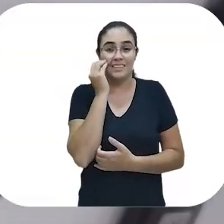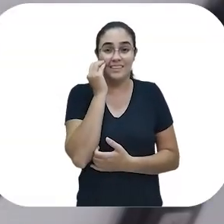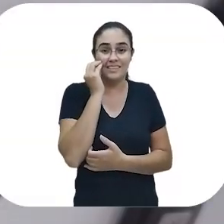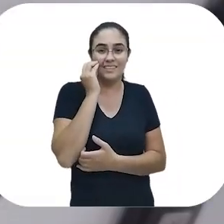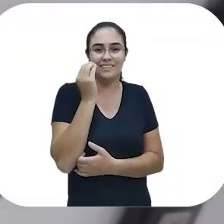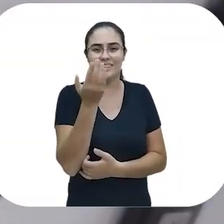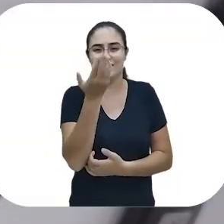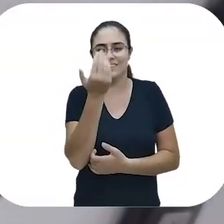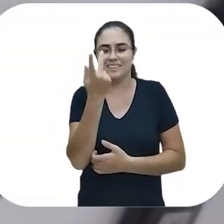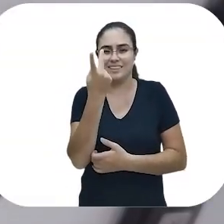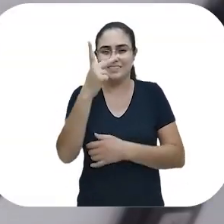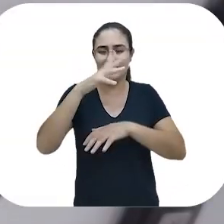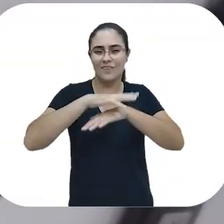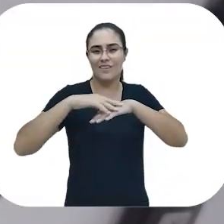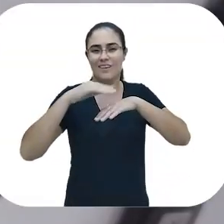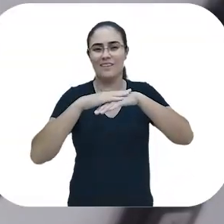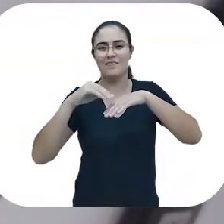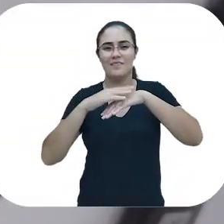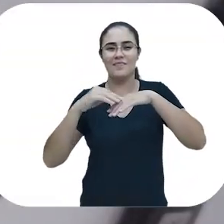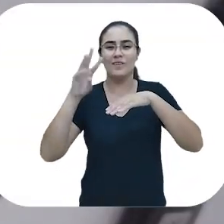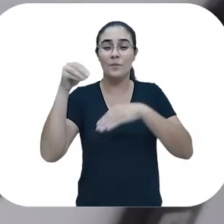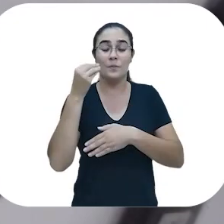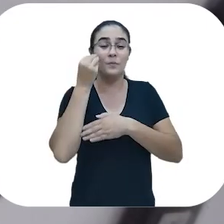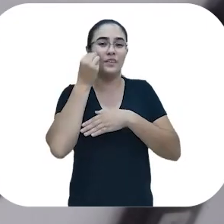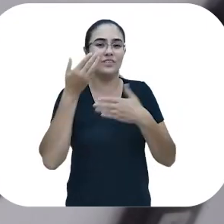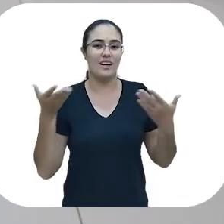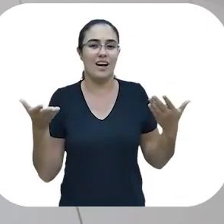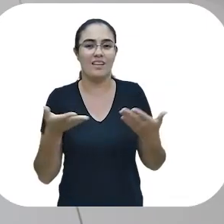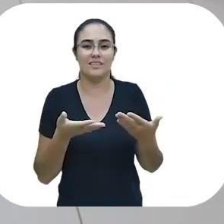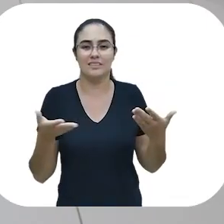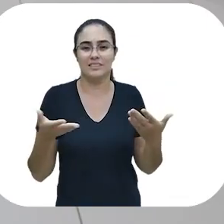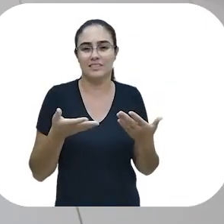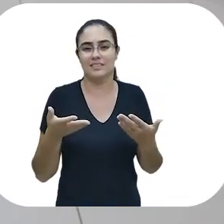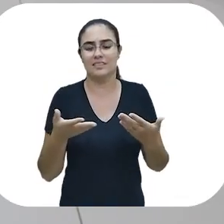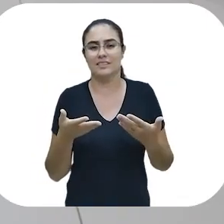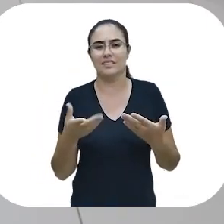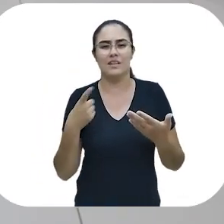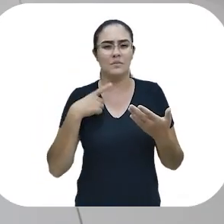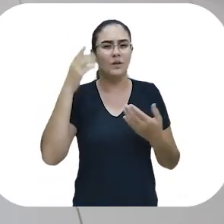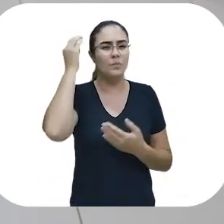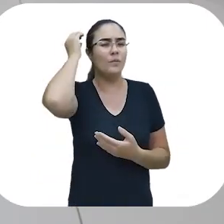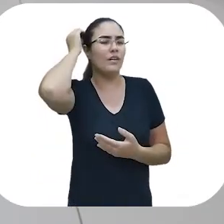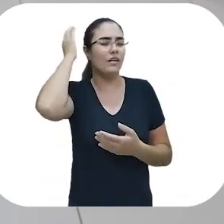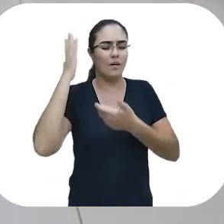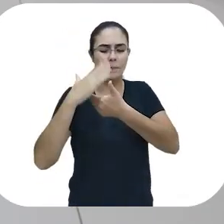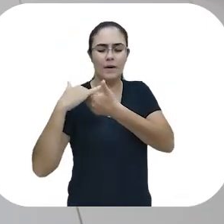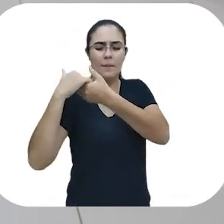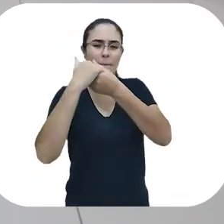Venha me dar todo o teu carinho, venha me beijar agora. Pegue meu cabelo, aperte a minha